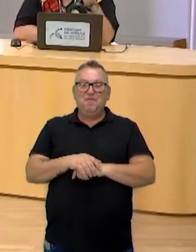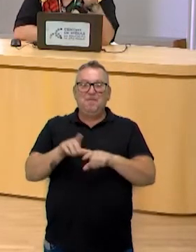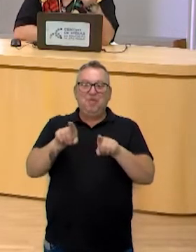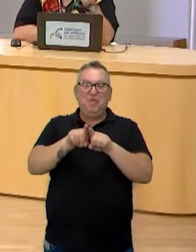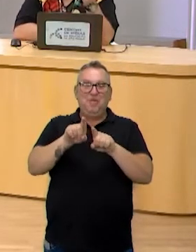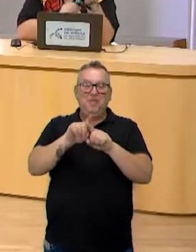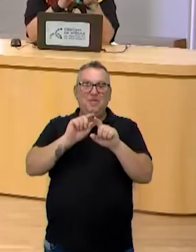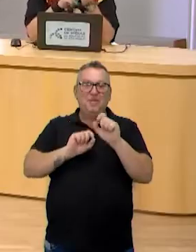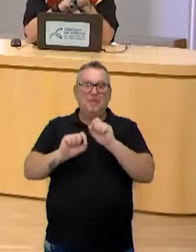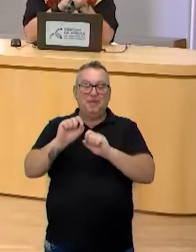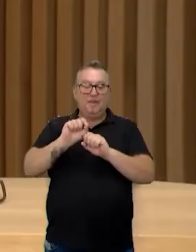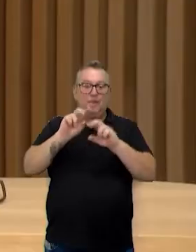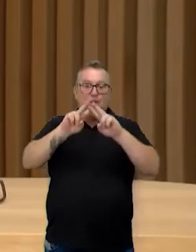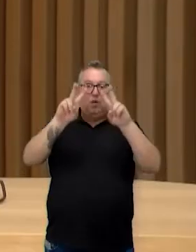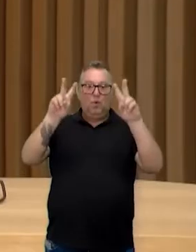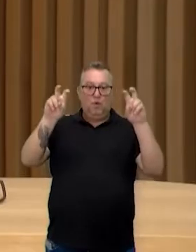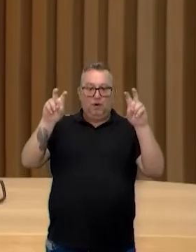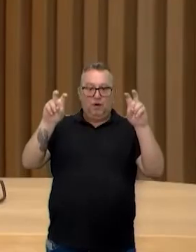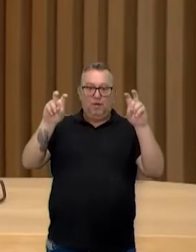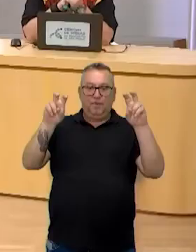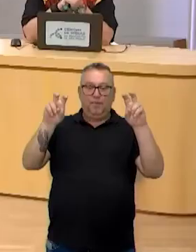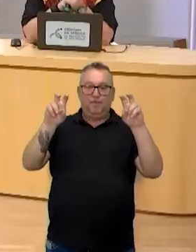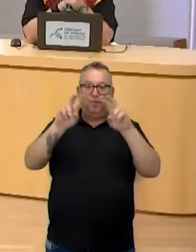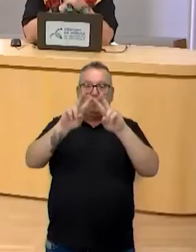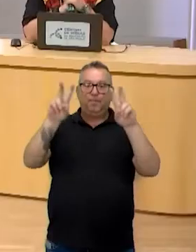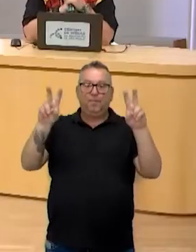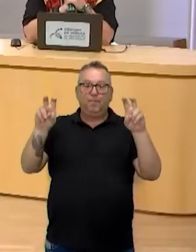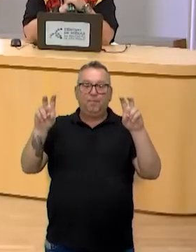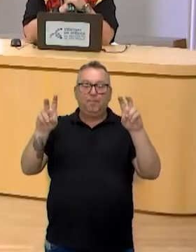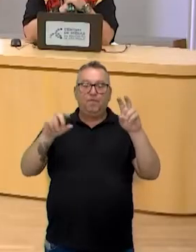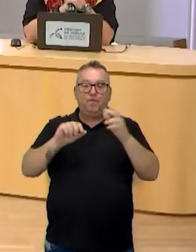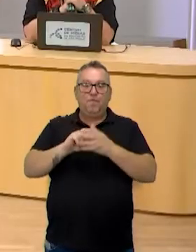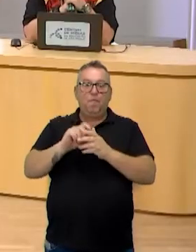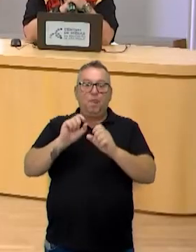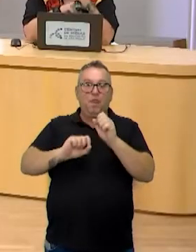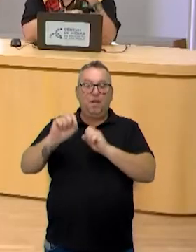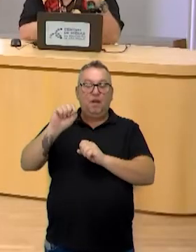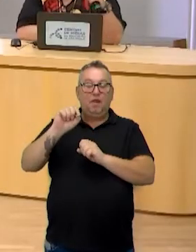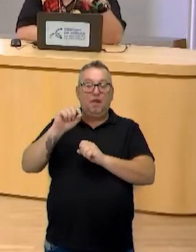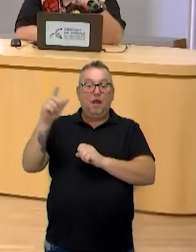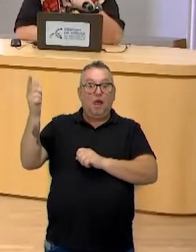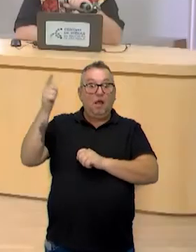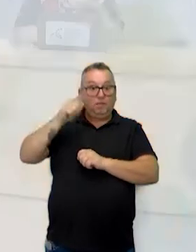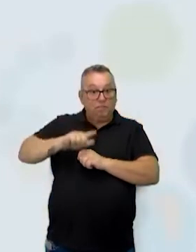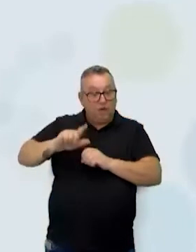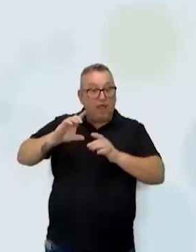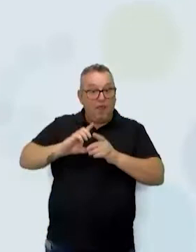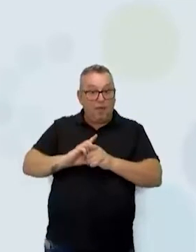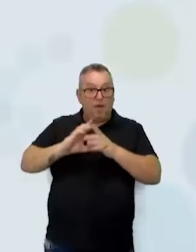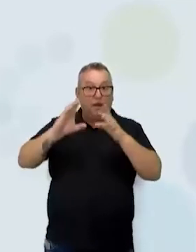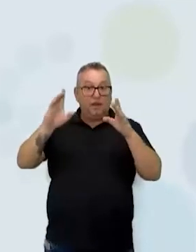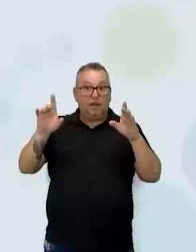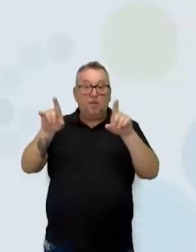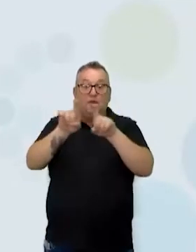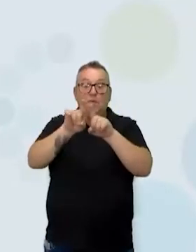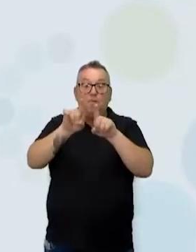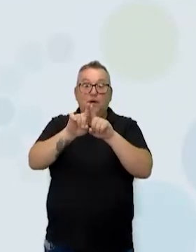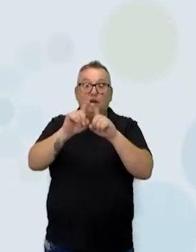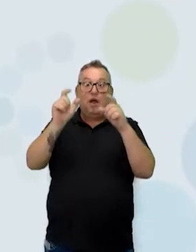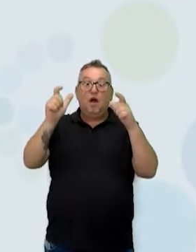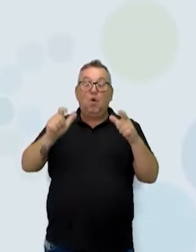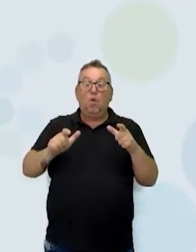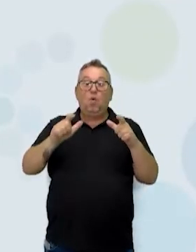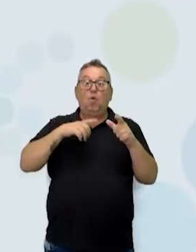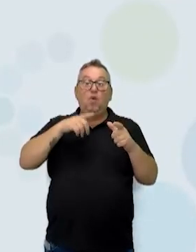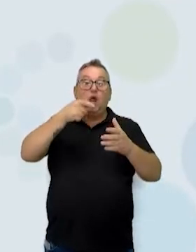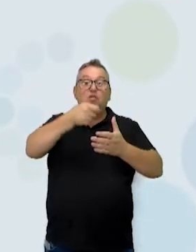Gente, o tema, bota aqui no LED, bota no LED, é a redemocratização, e a gente vai falar daquele período onde